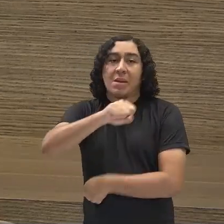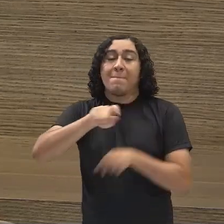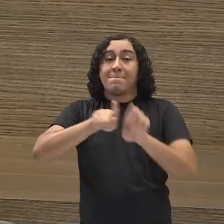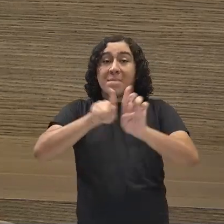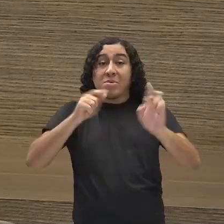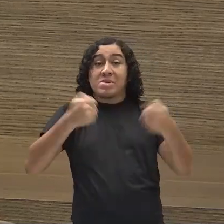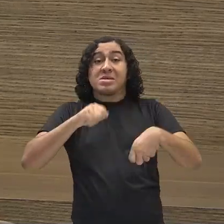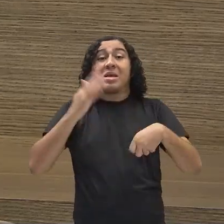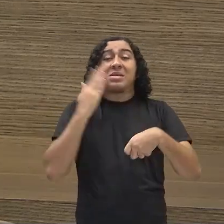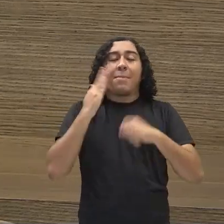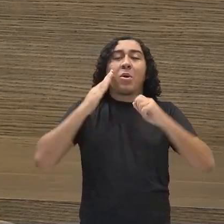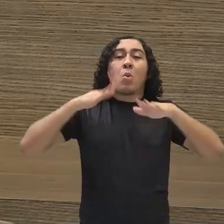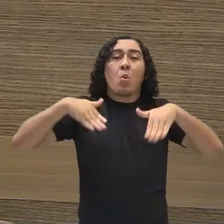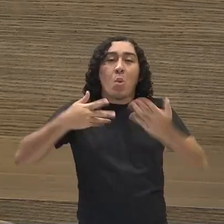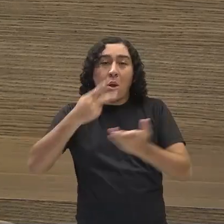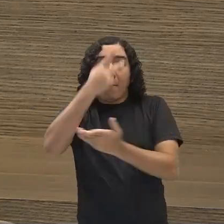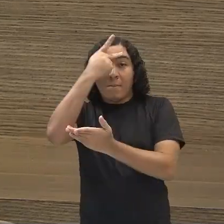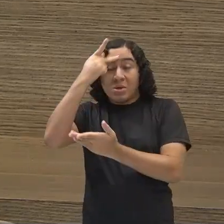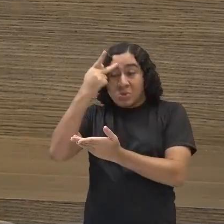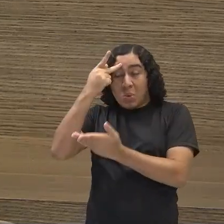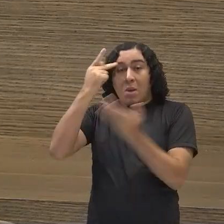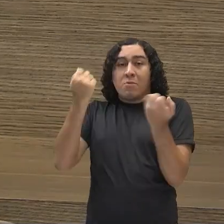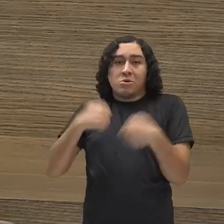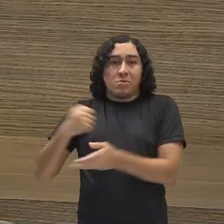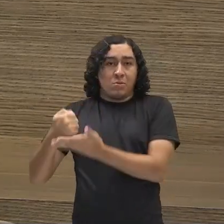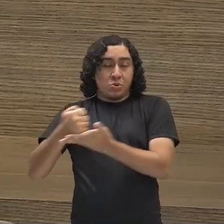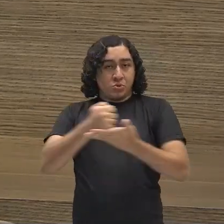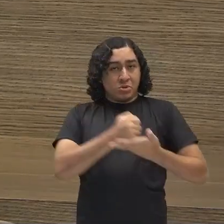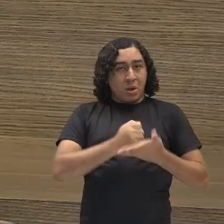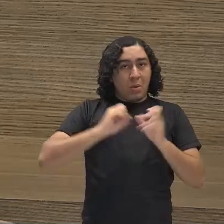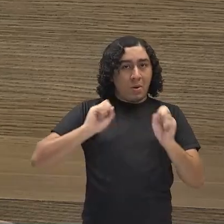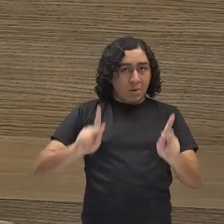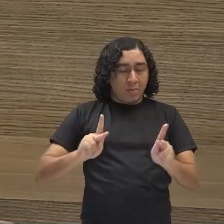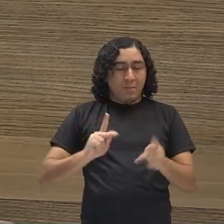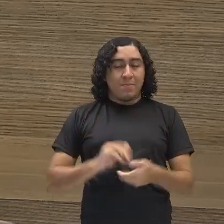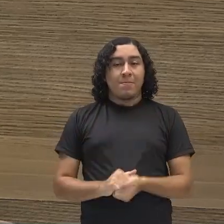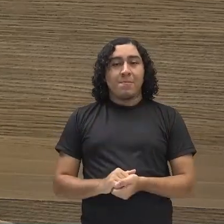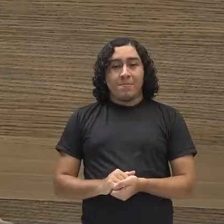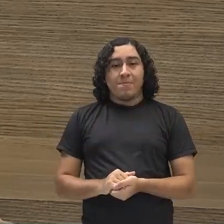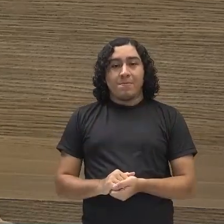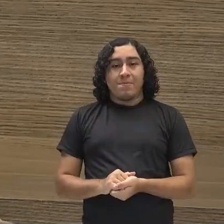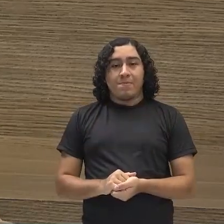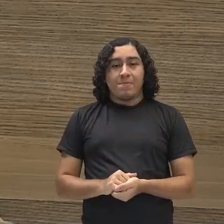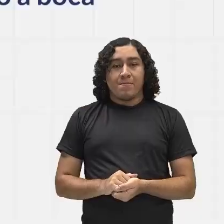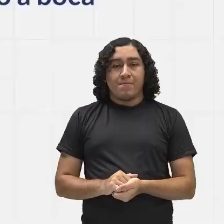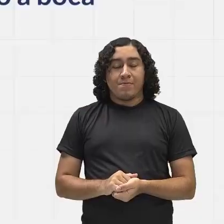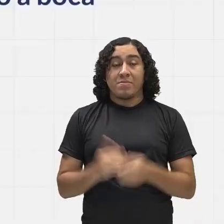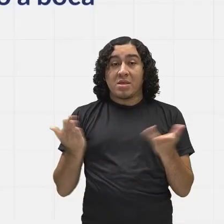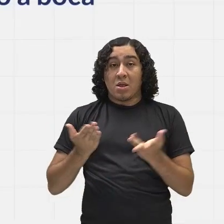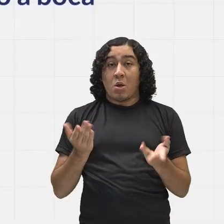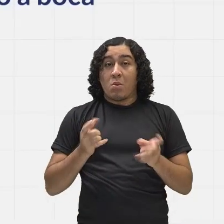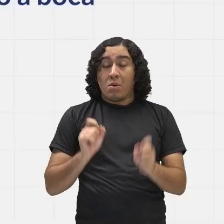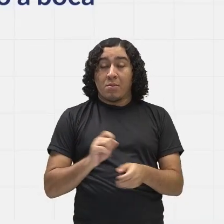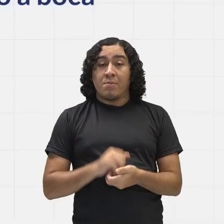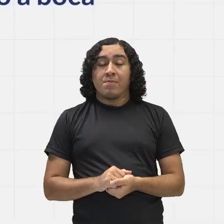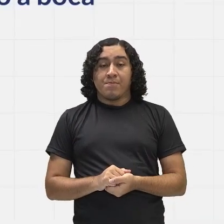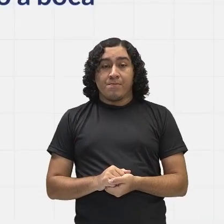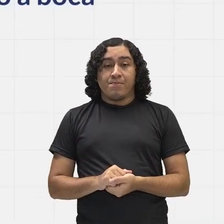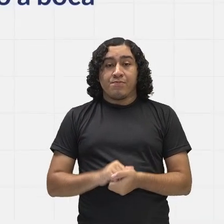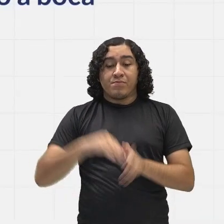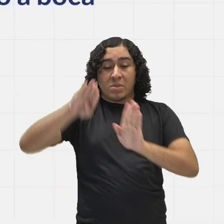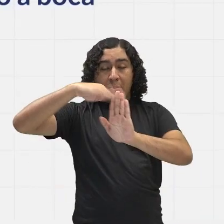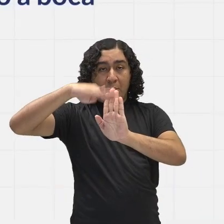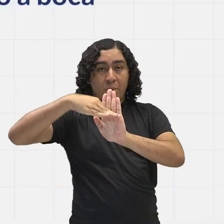direcionar para os logins certos, ok? E agora eu trago para vocês aí as instruções para o uso